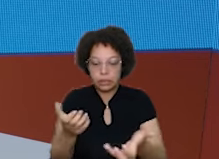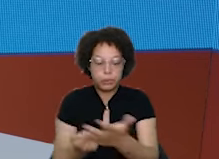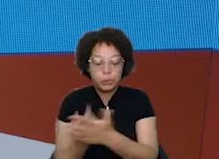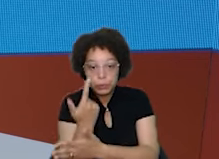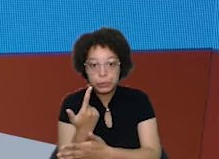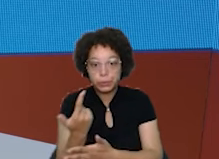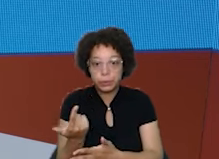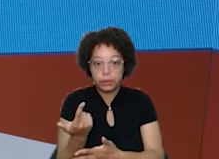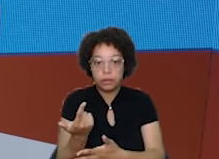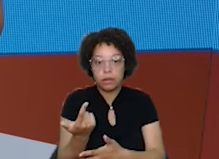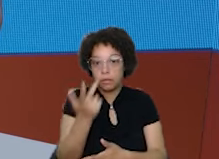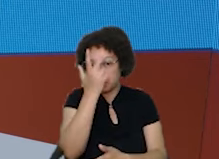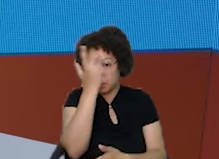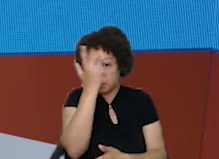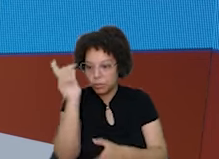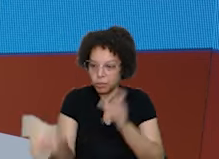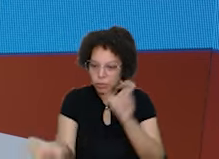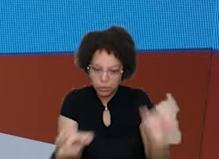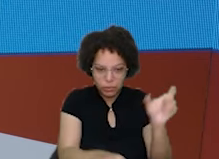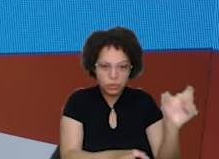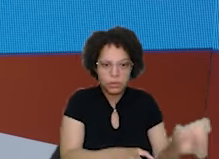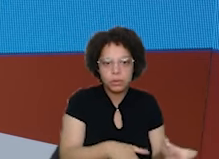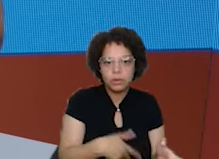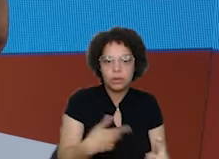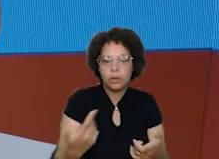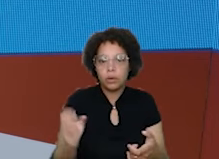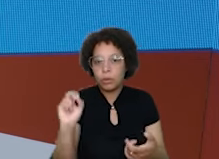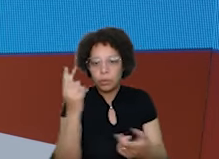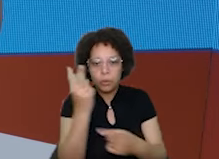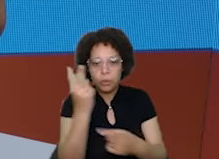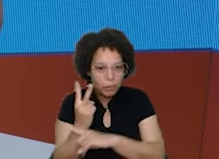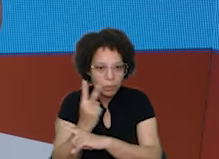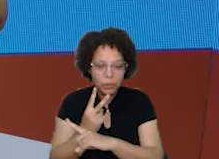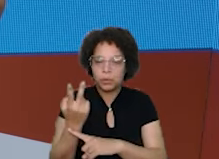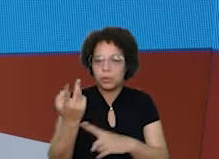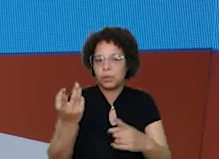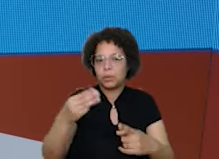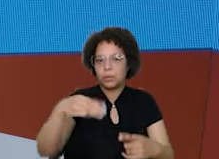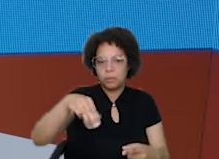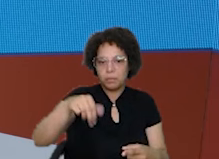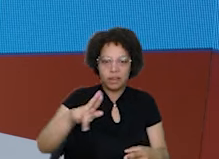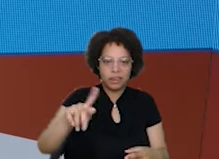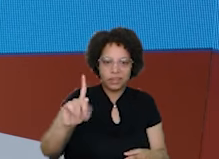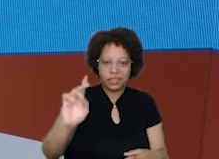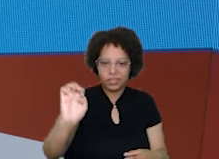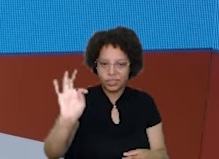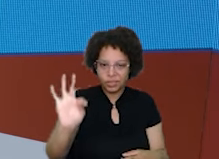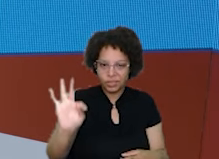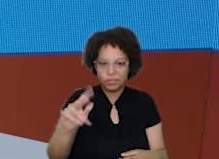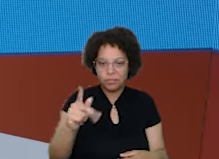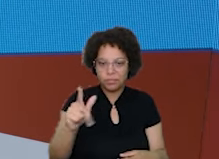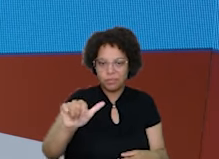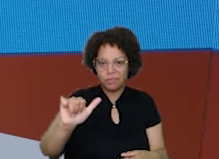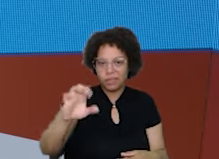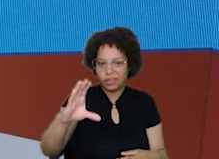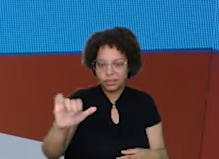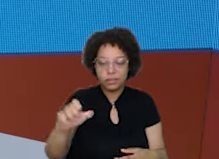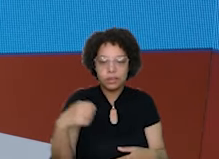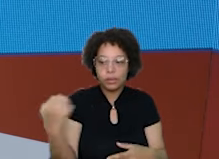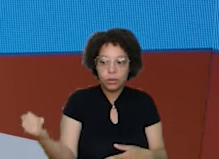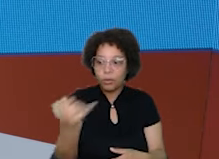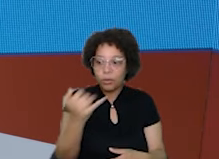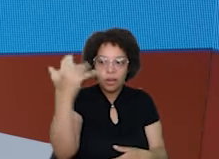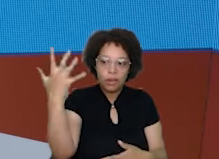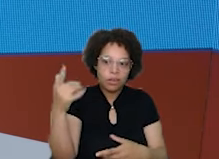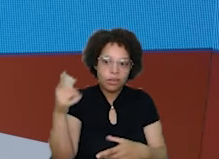audiência em uma determinada rede social ou num buscador ou no Marketplace eu quero ter Quais são as opções o que que ele vai me